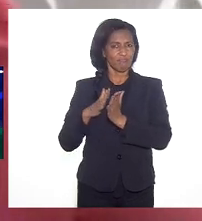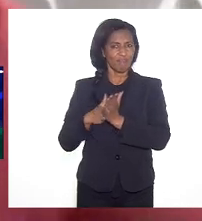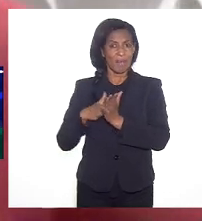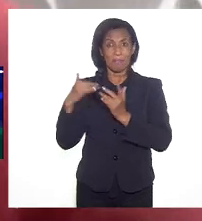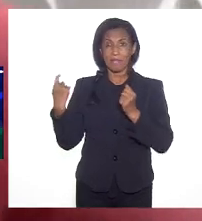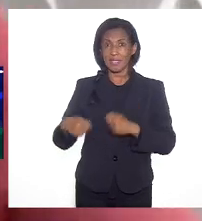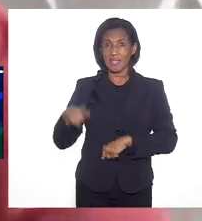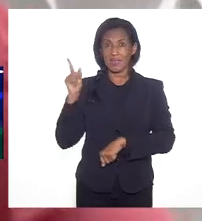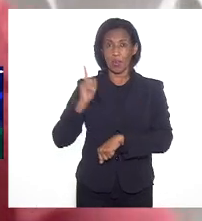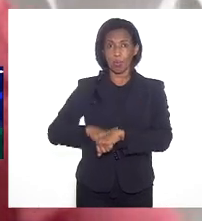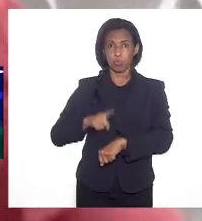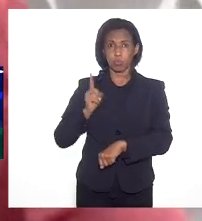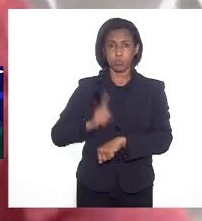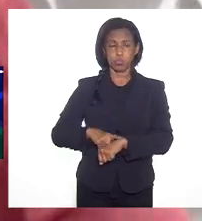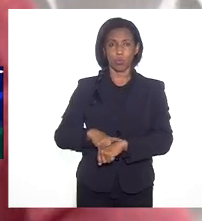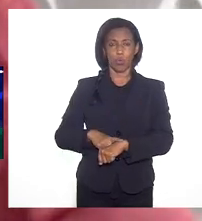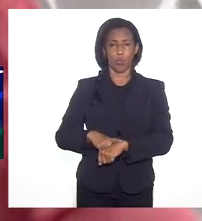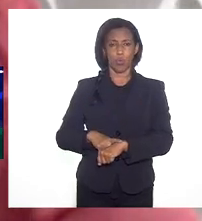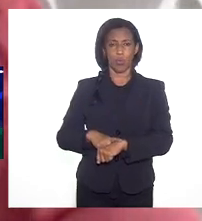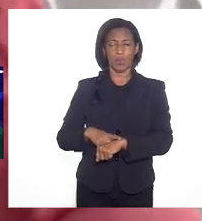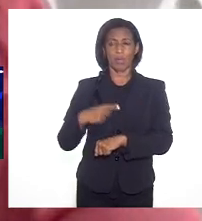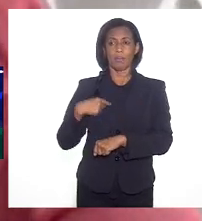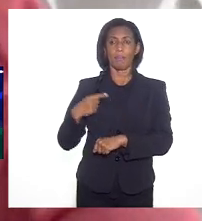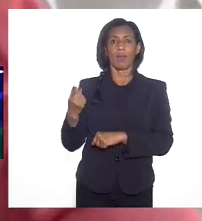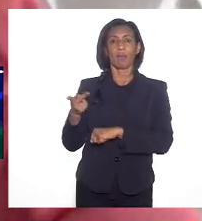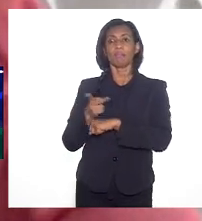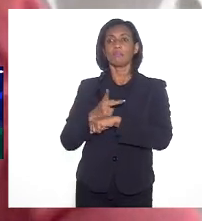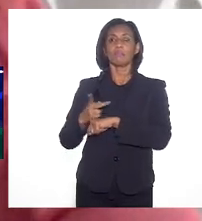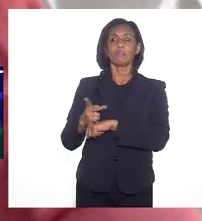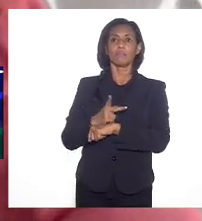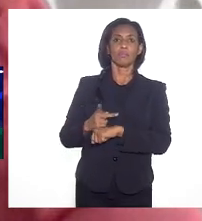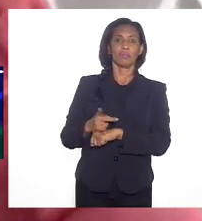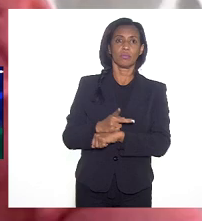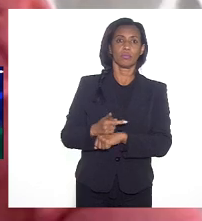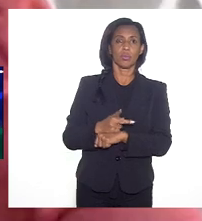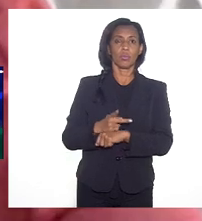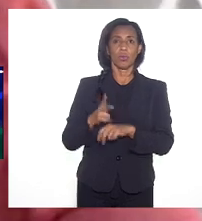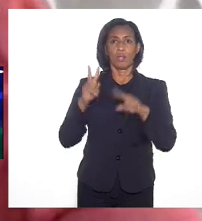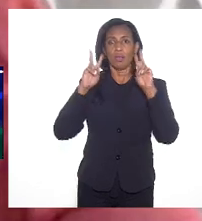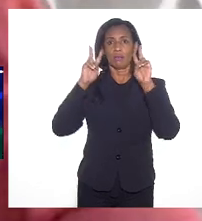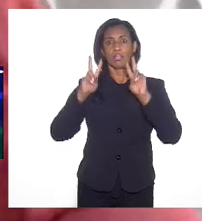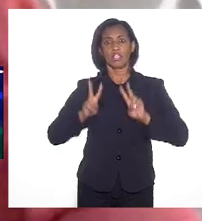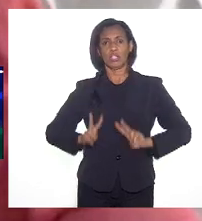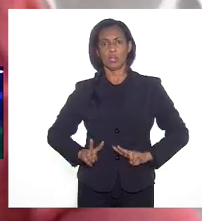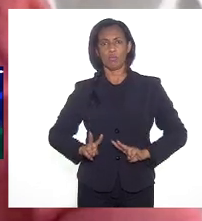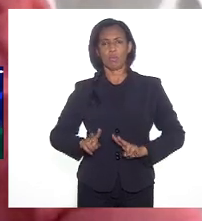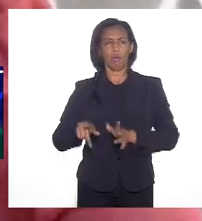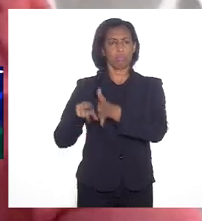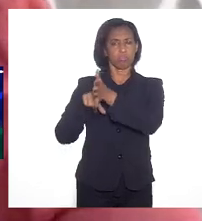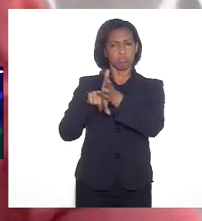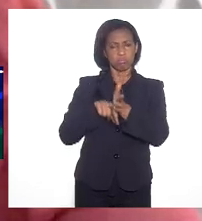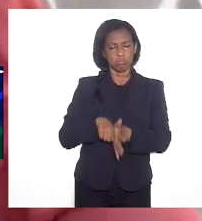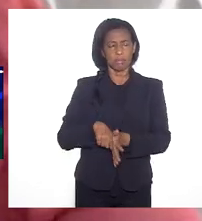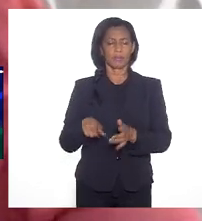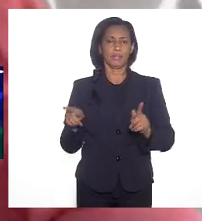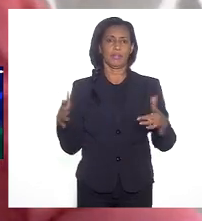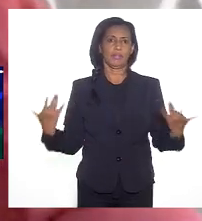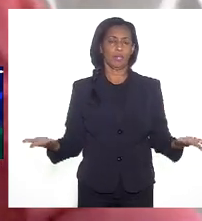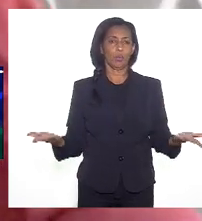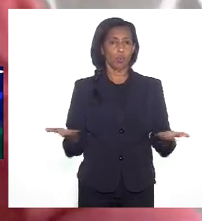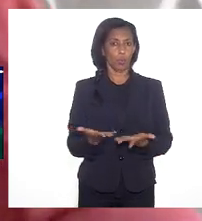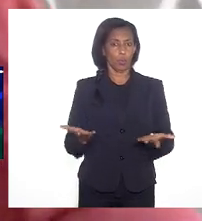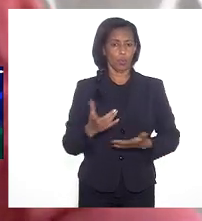imediatamente para a coleta da prova testemunhal e da prova pericial então hoje